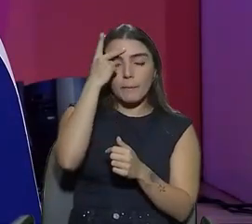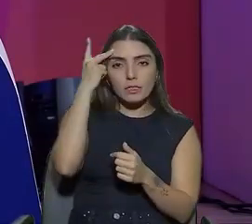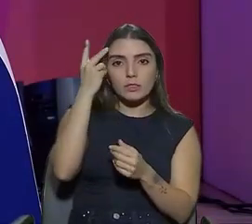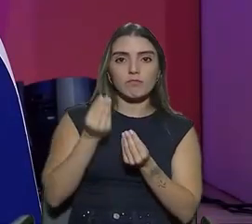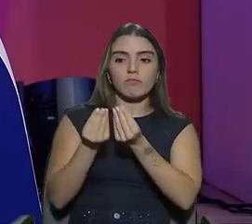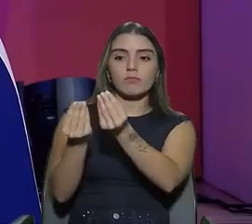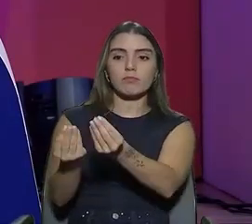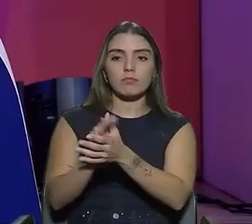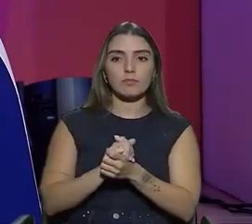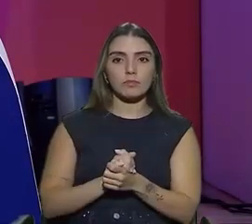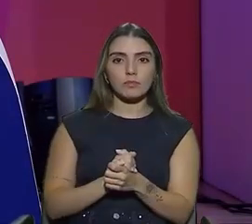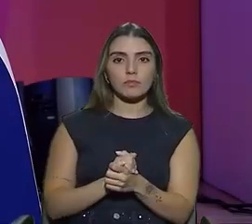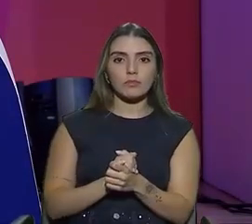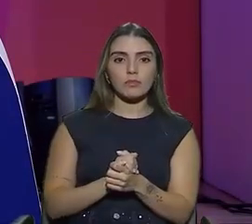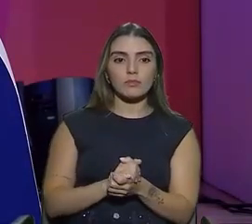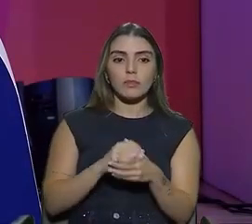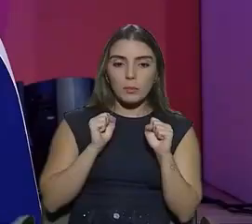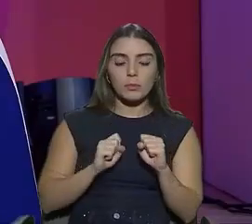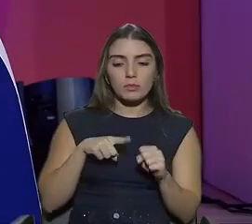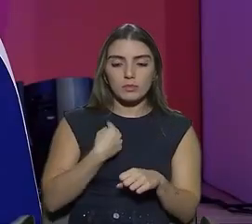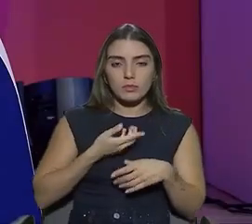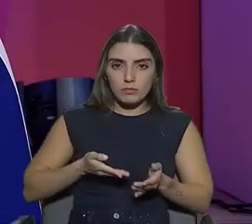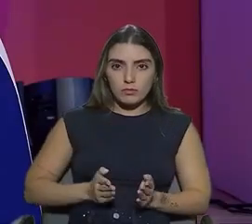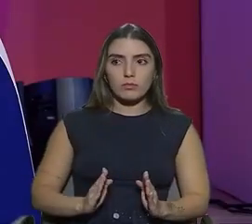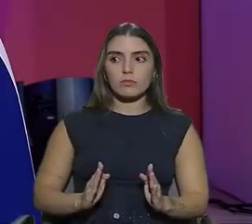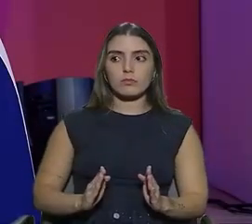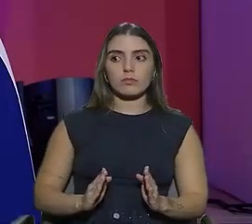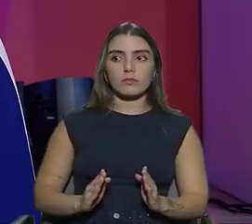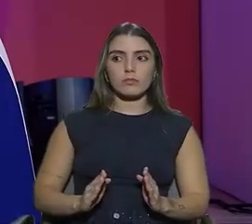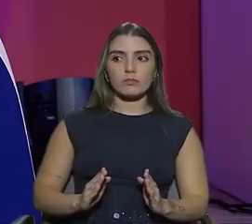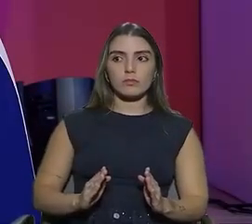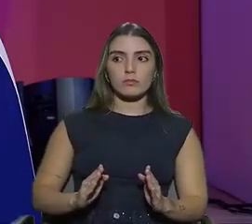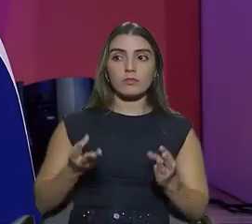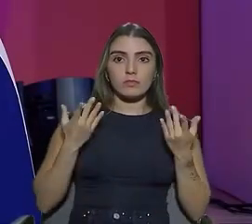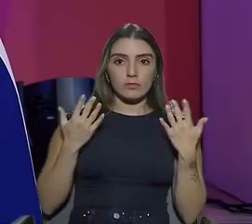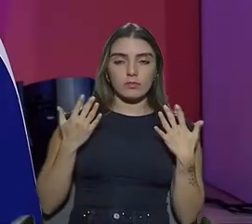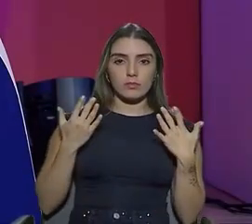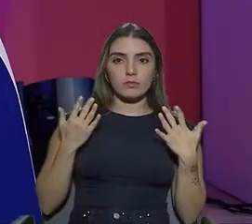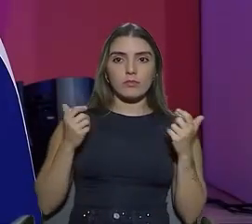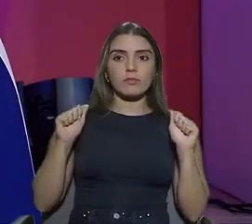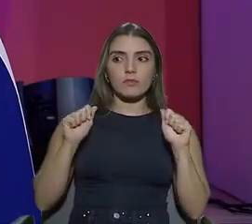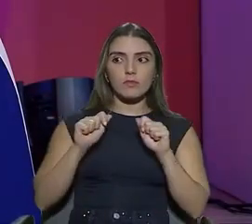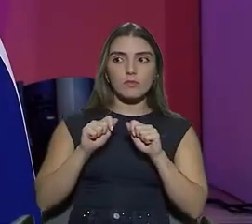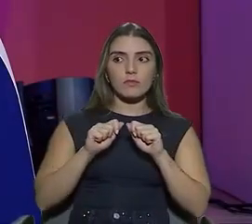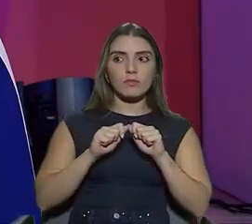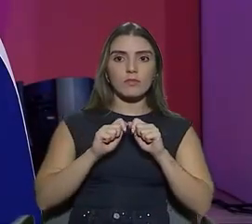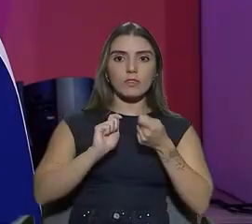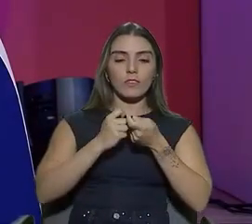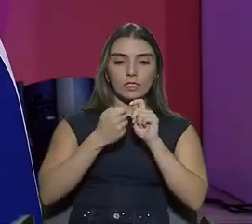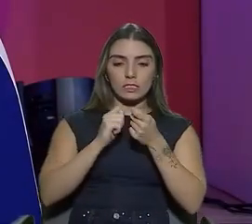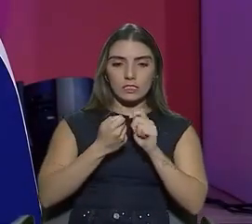muita gente nascesse, né? Essa coisa dos partos, né? Essa mão também do fazer, do